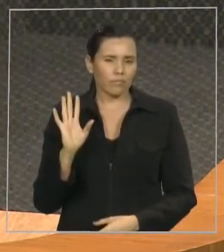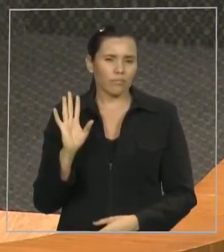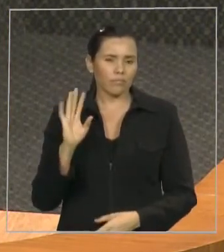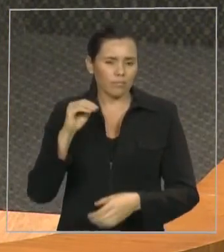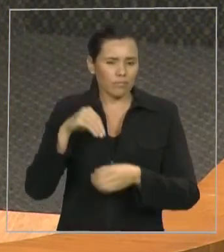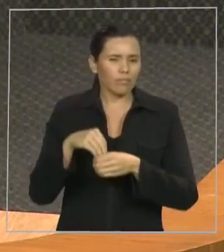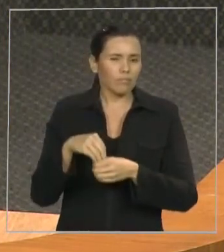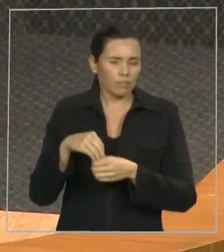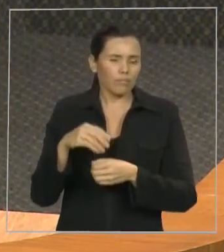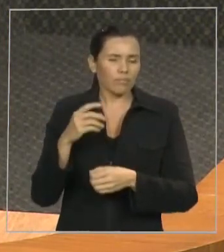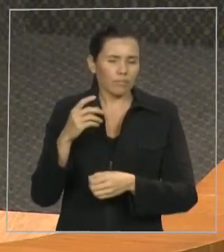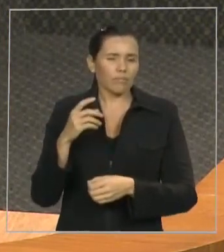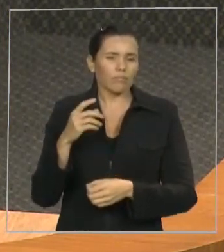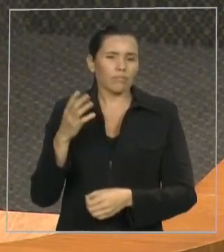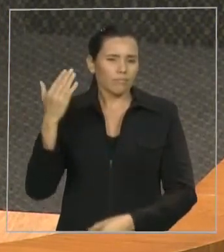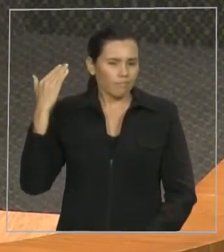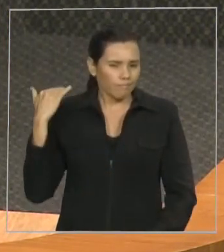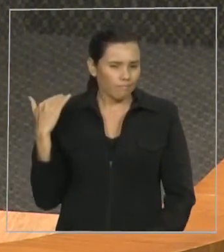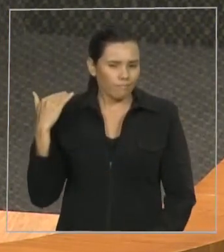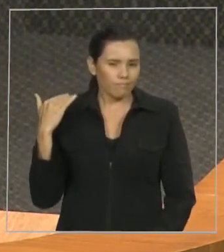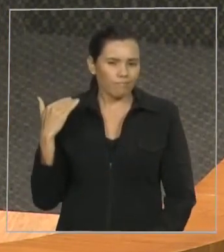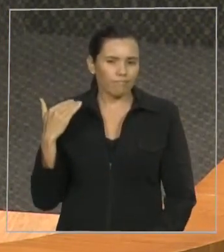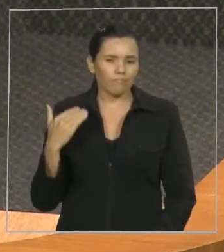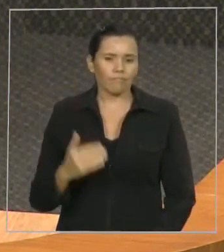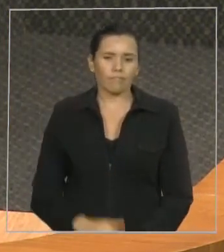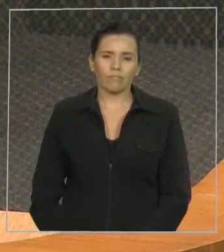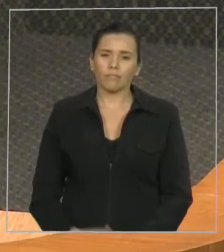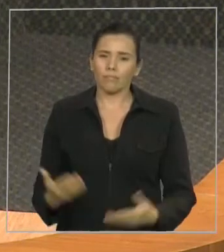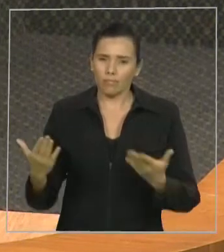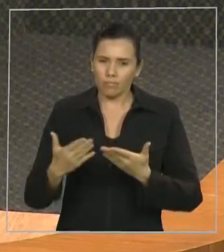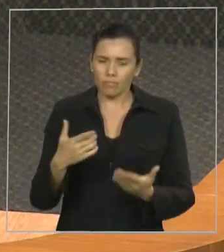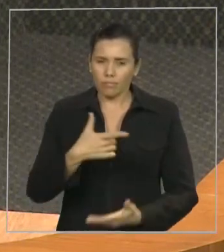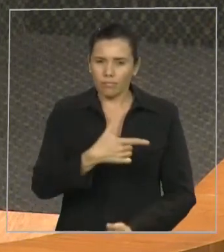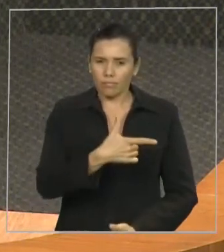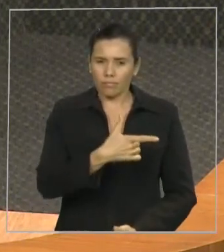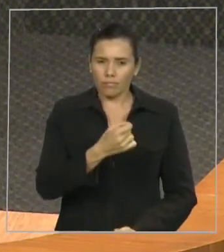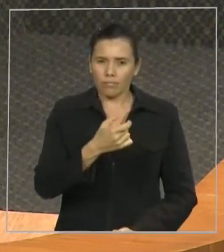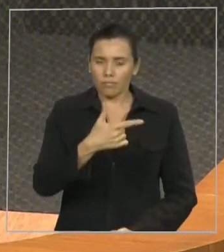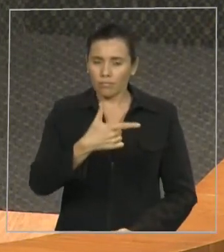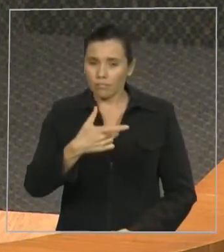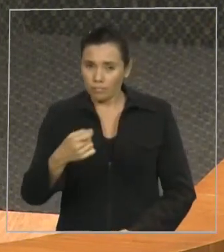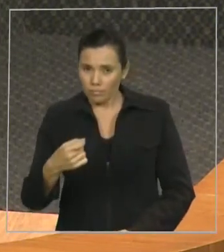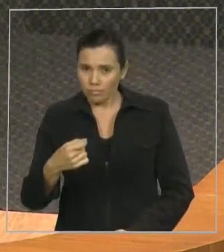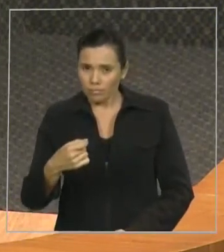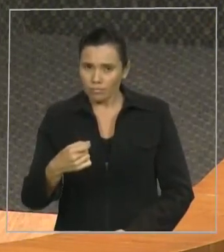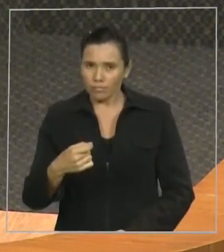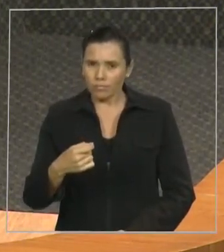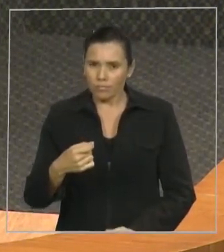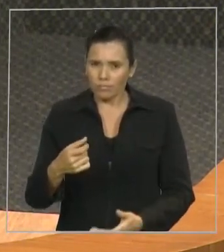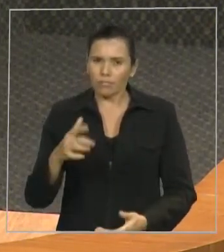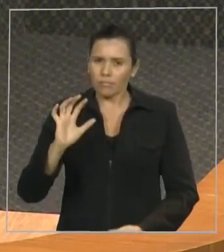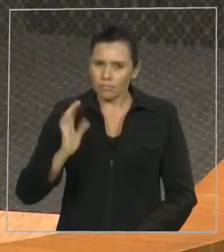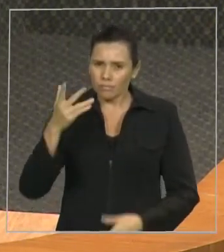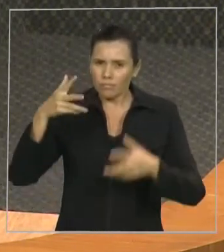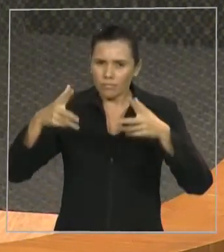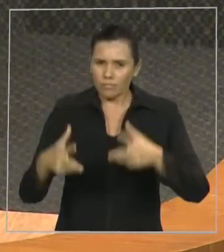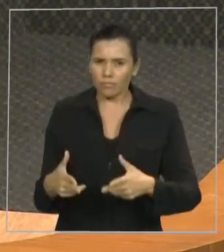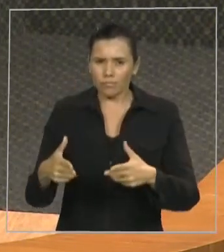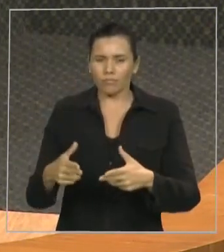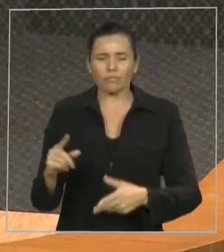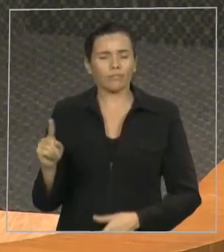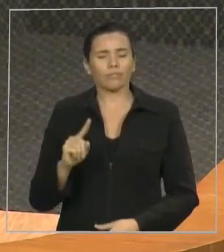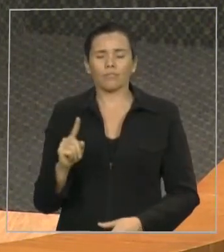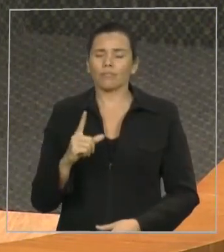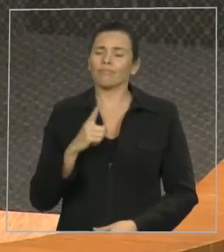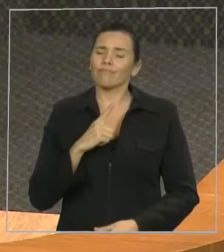curso natural, isso não vai se repetir em 2020. Nós temos os instrumentos e as condições políticas